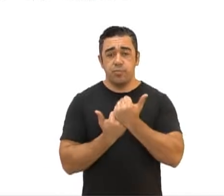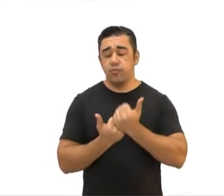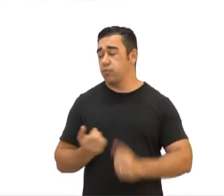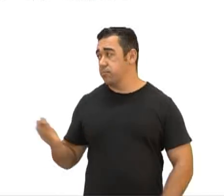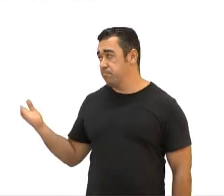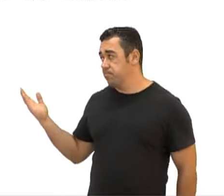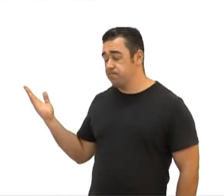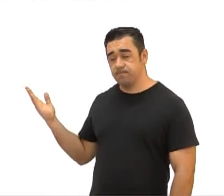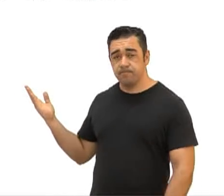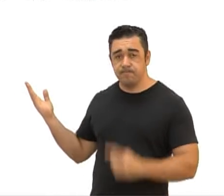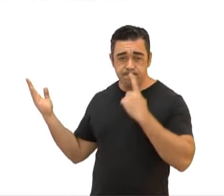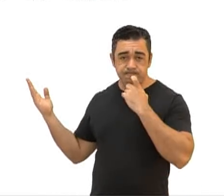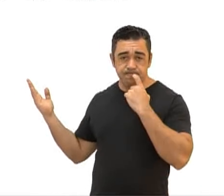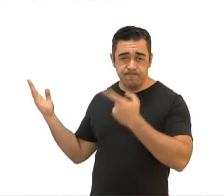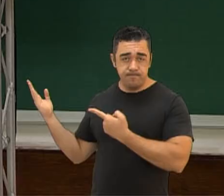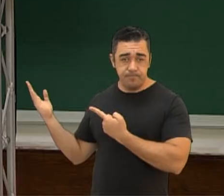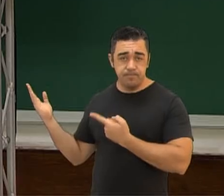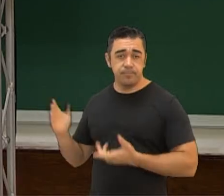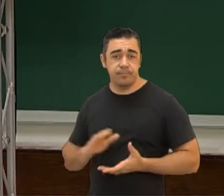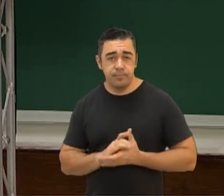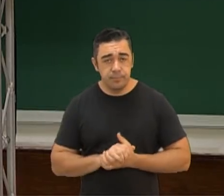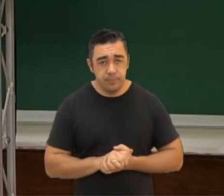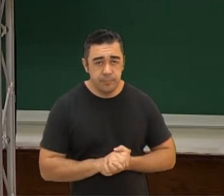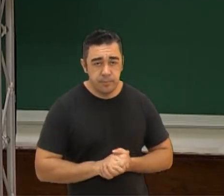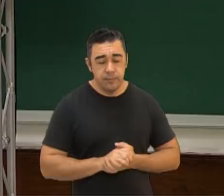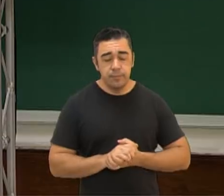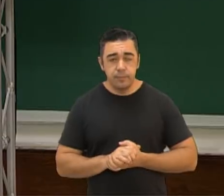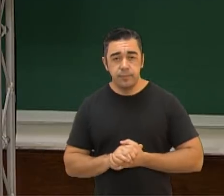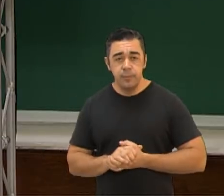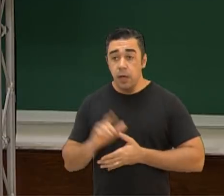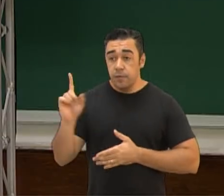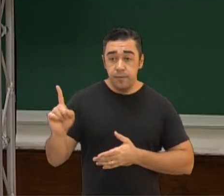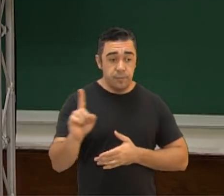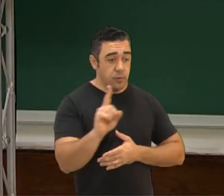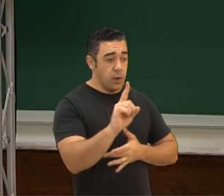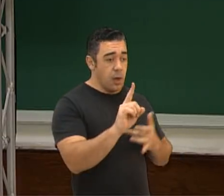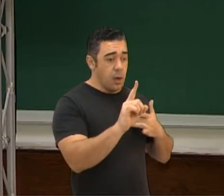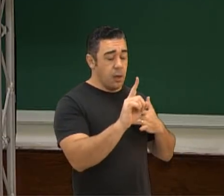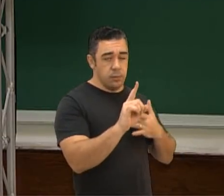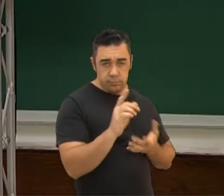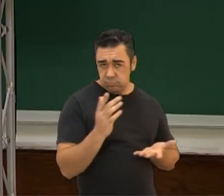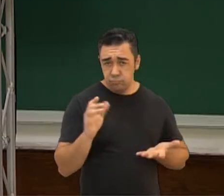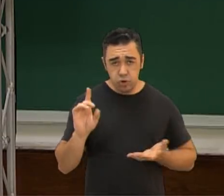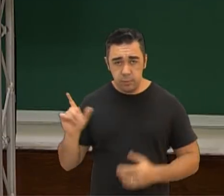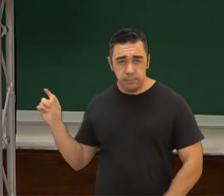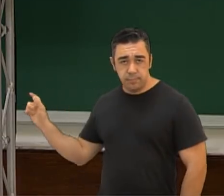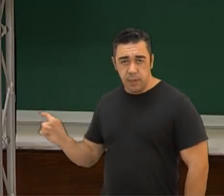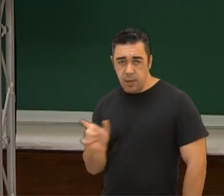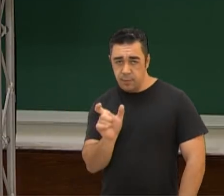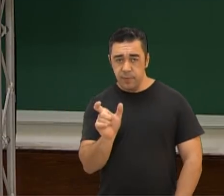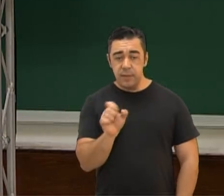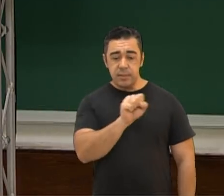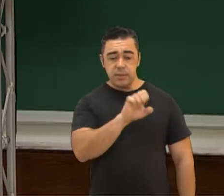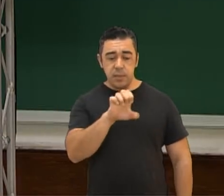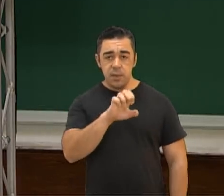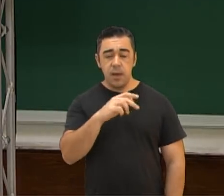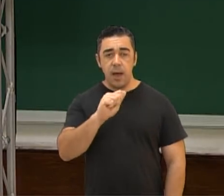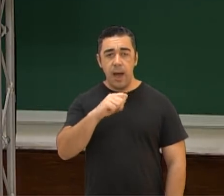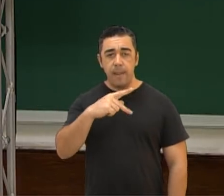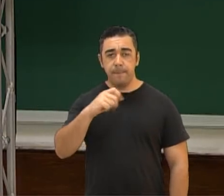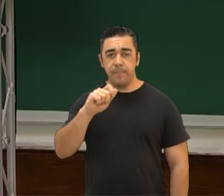apaixonou. Então, um dia Aladim viu passar a filha do sultão e se apaixonou por ela. Ficou aí, né, um verbo na